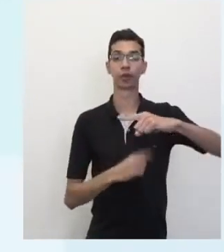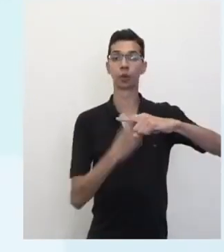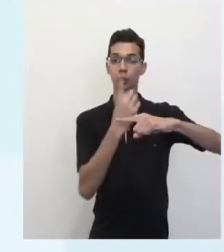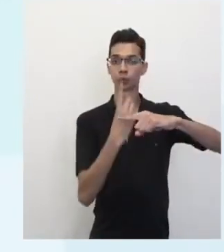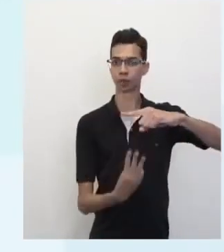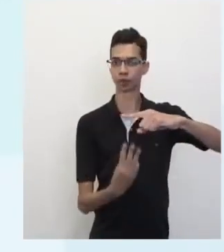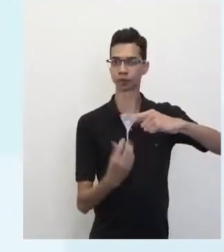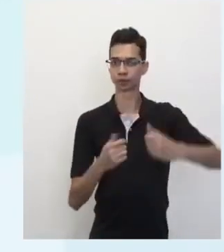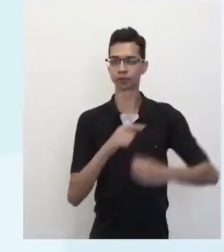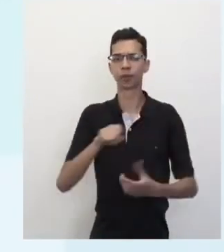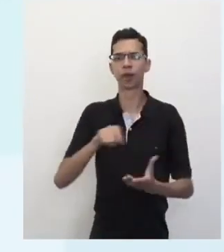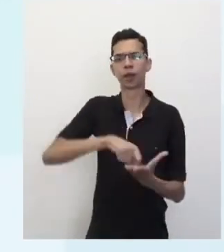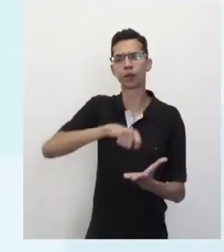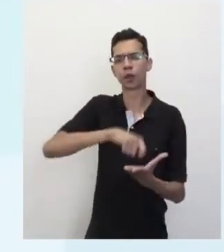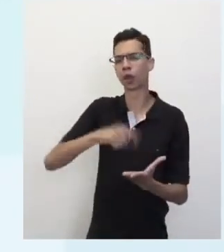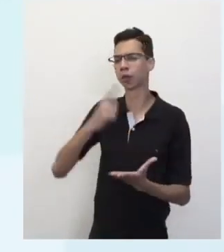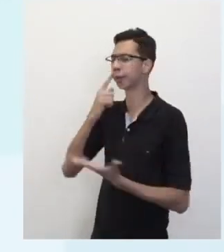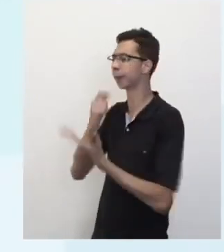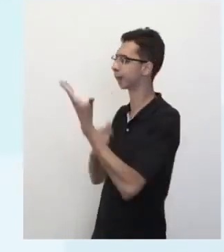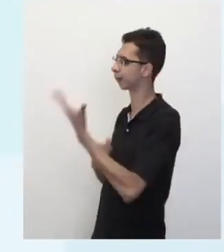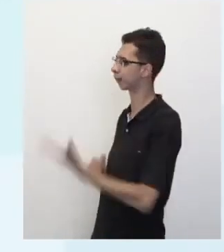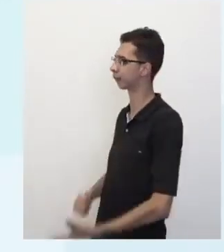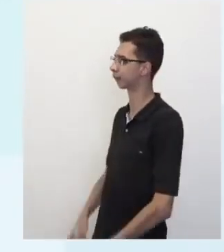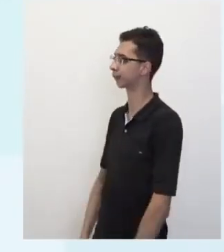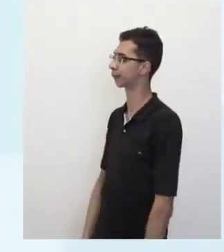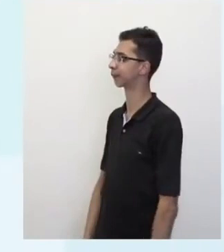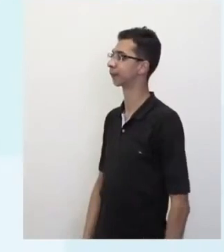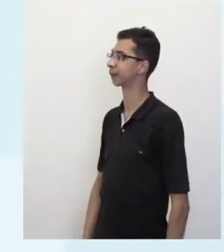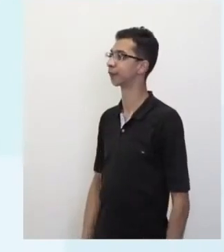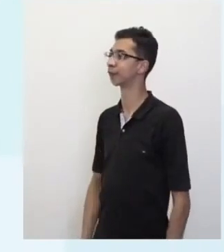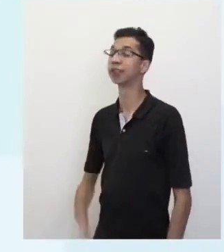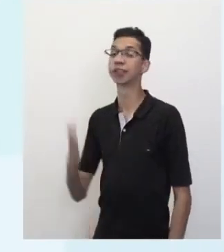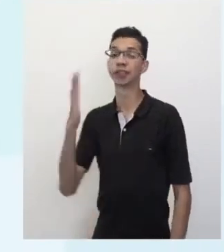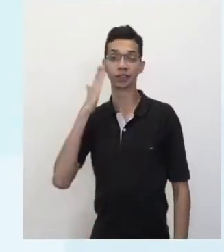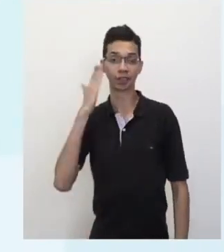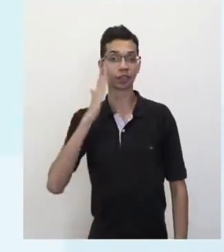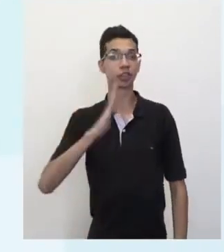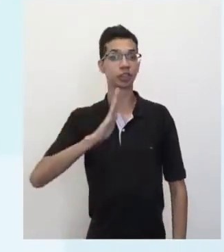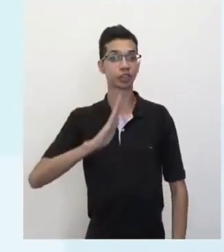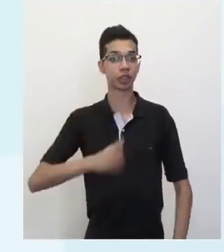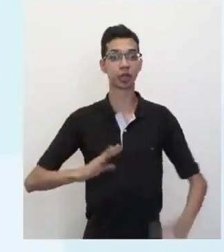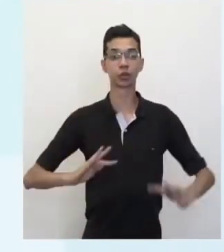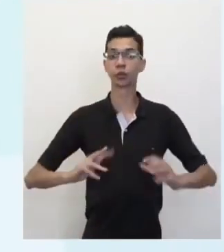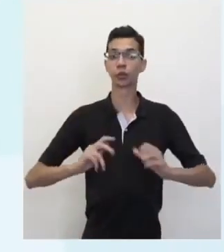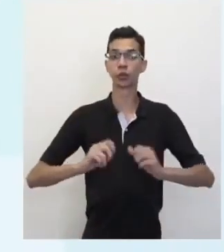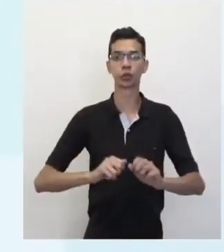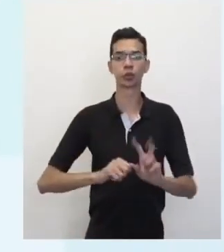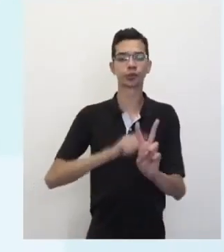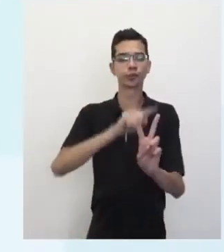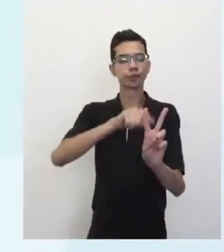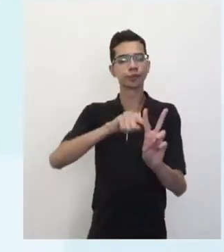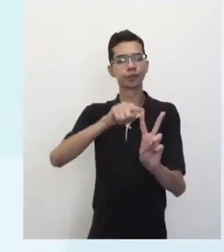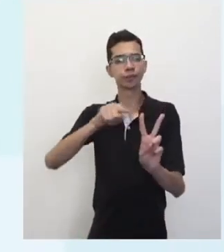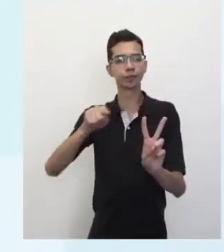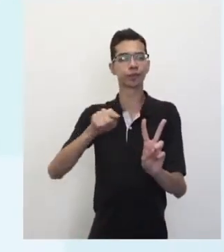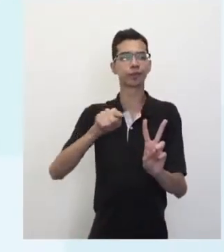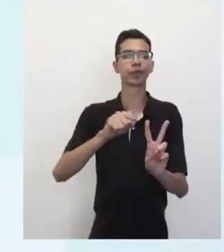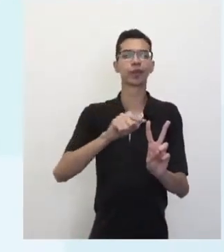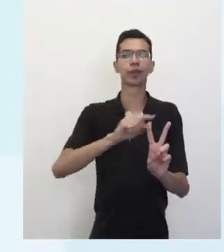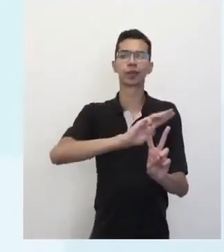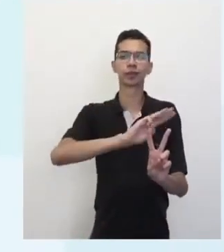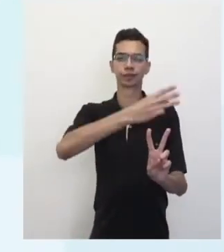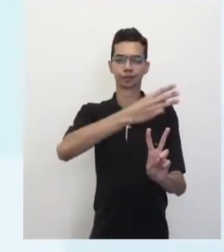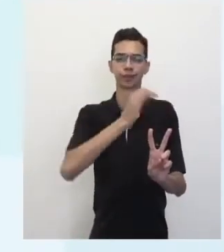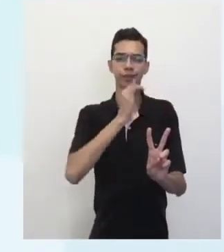seu caderninho. Pronto, já sei, já resolvi todas as radiciações e potenciações. Agora eu vou para a segunda ordem, que é